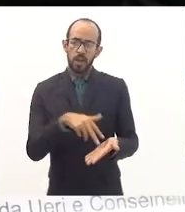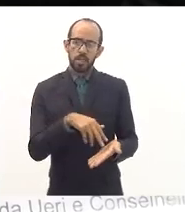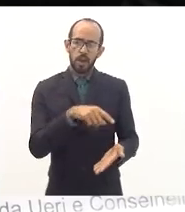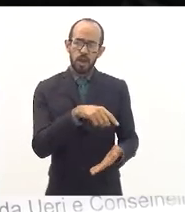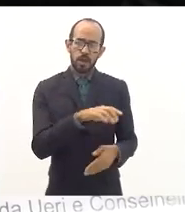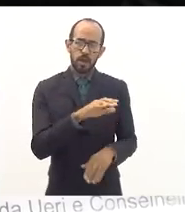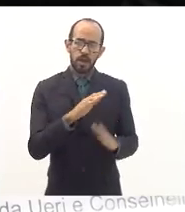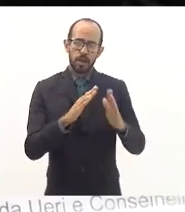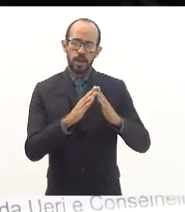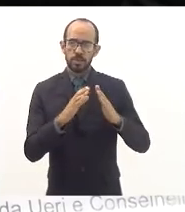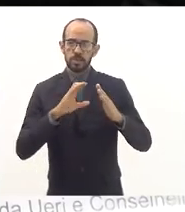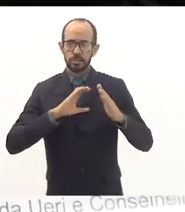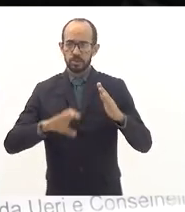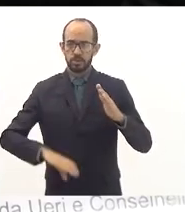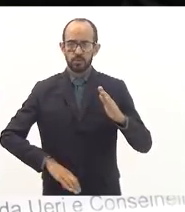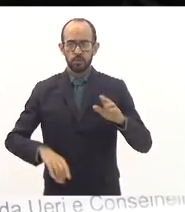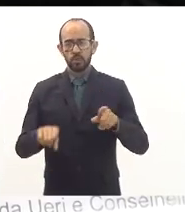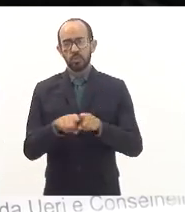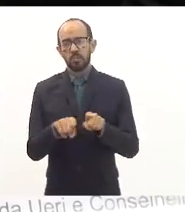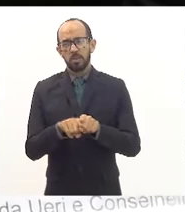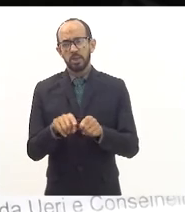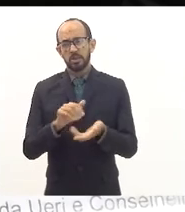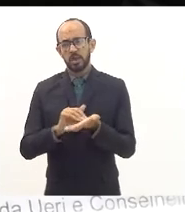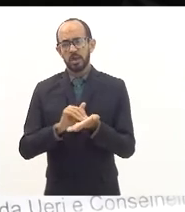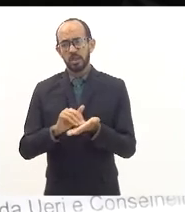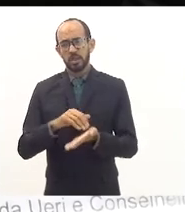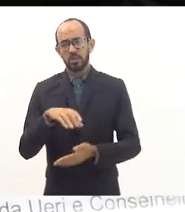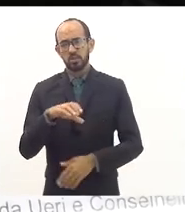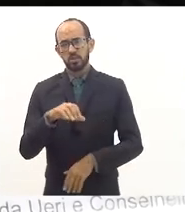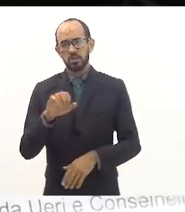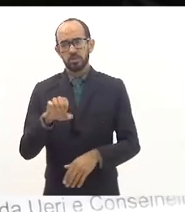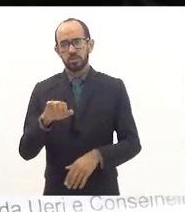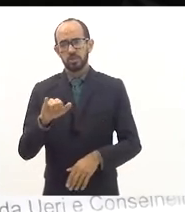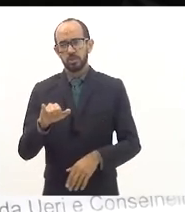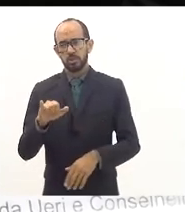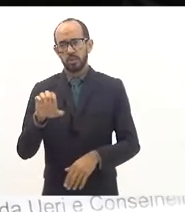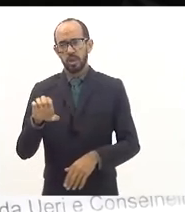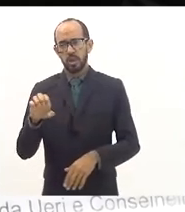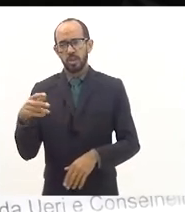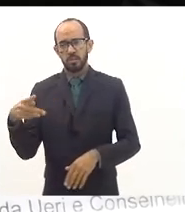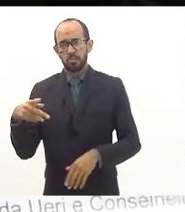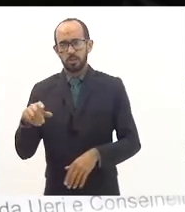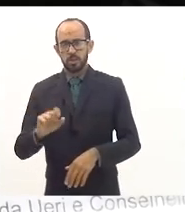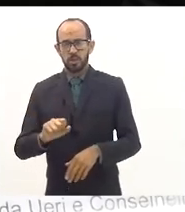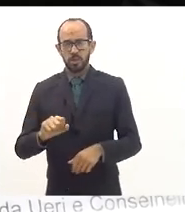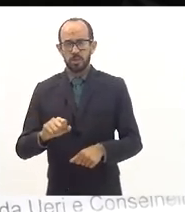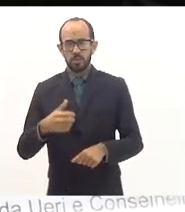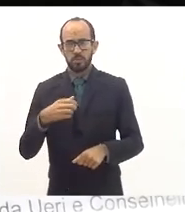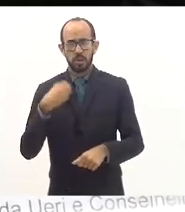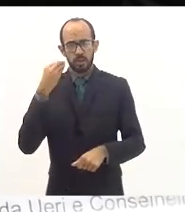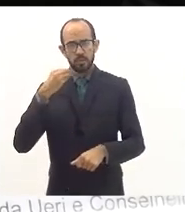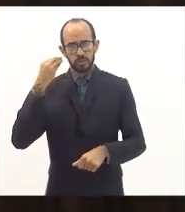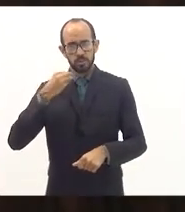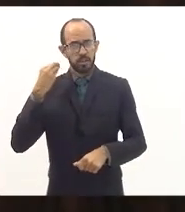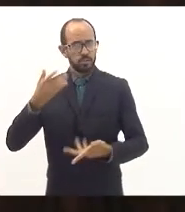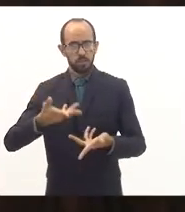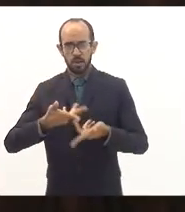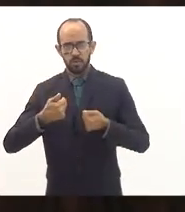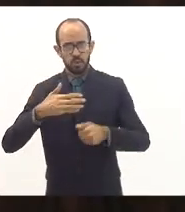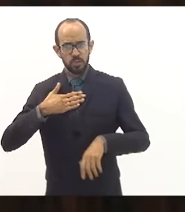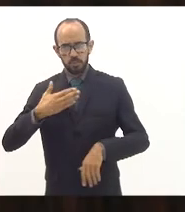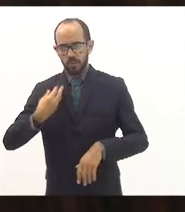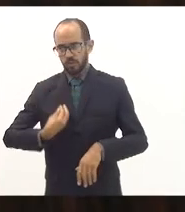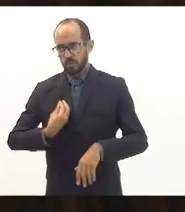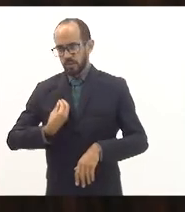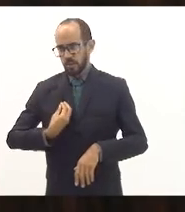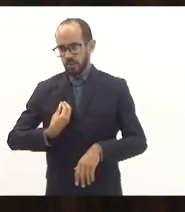a Secretaria do CIEPS. Devo dizer-lhe, deputada, que foi a experiência mais fascinante da minha vida.